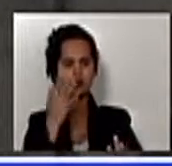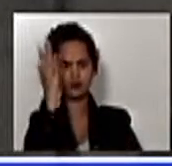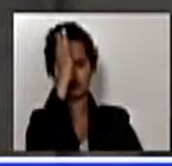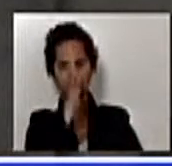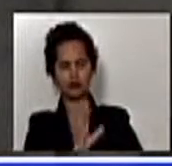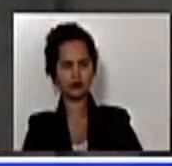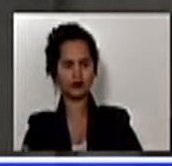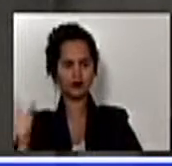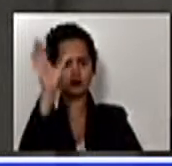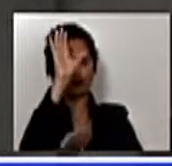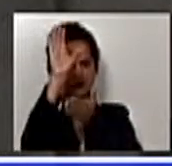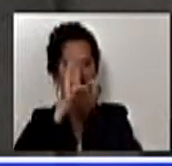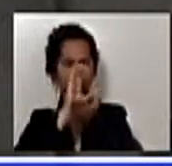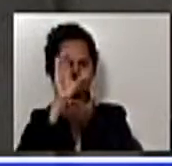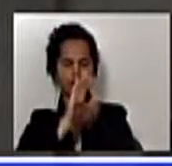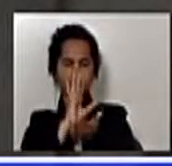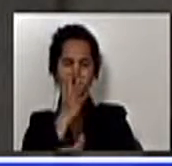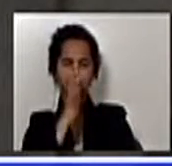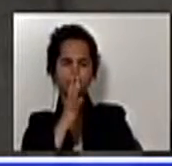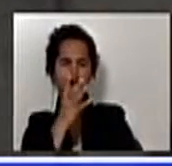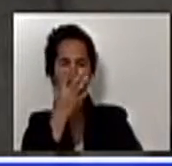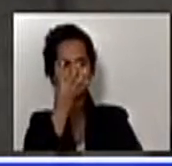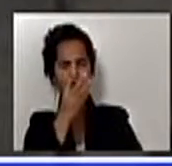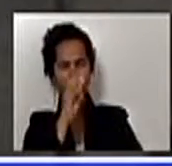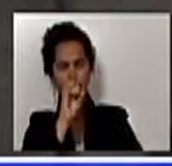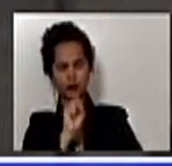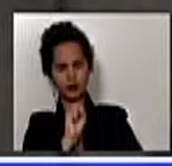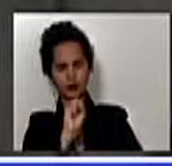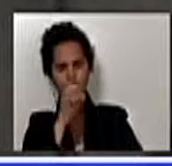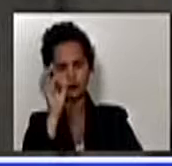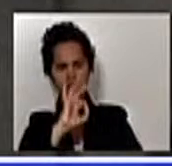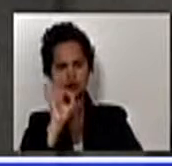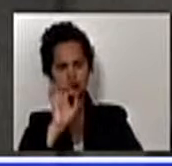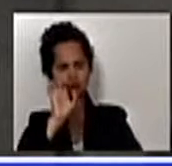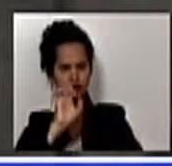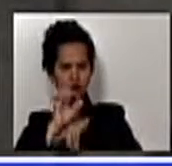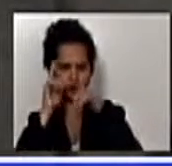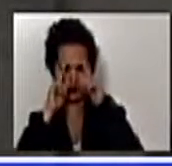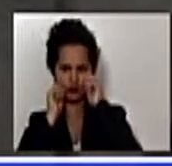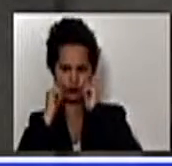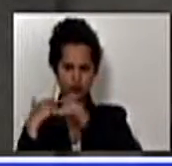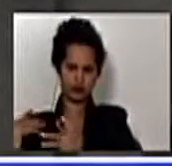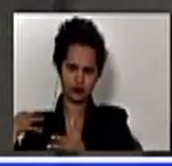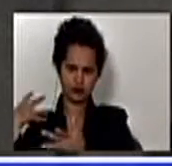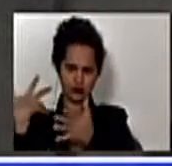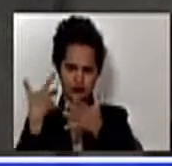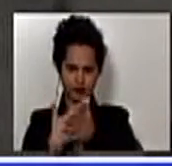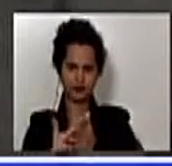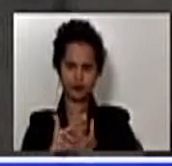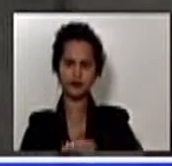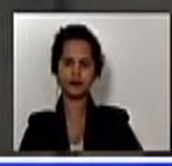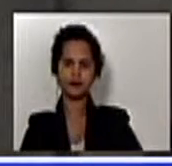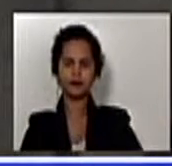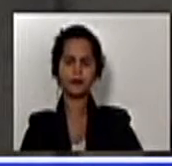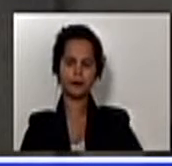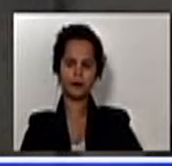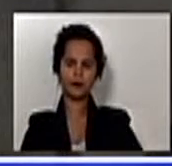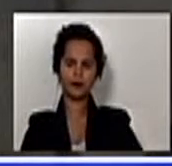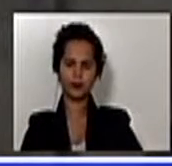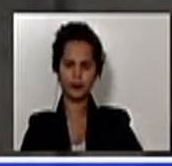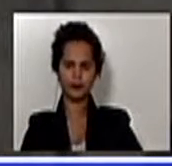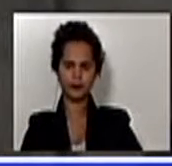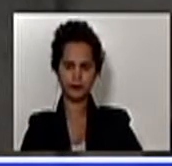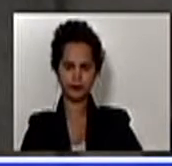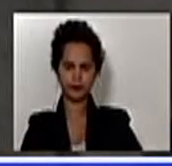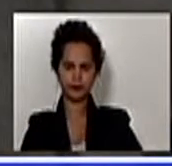Nacional aumentou em torno de 48% no estado ao longo desse ano. A gente teve um ajuste, né,